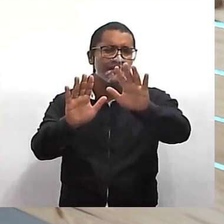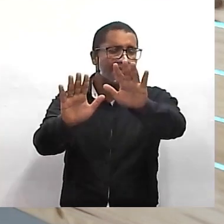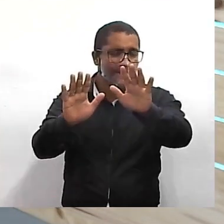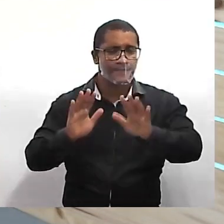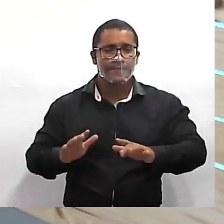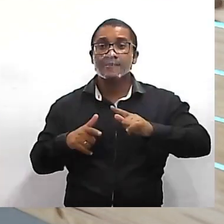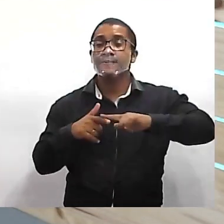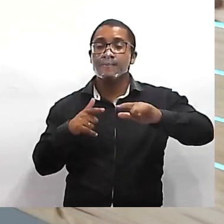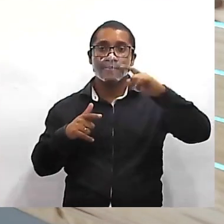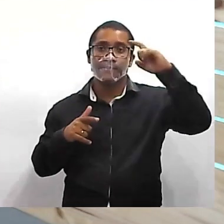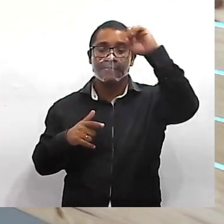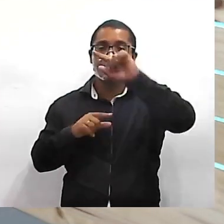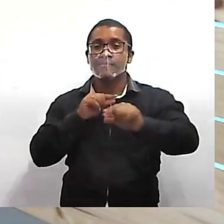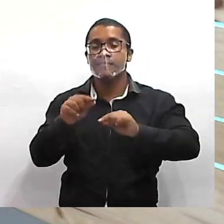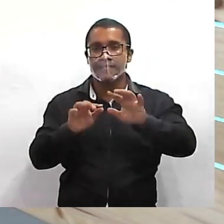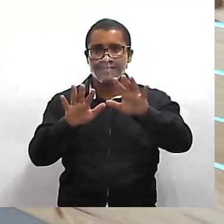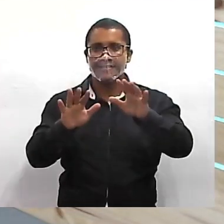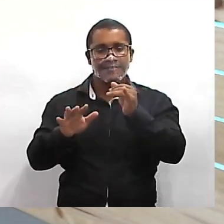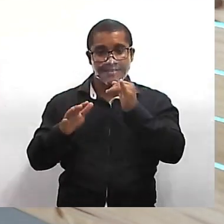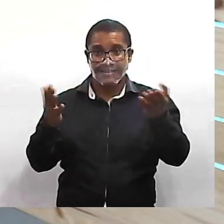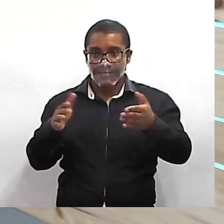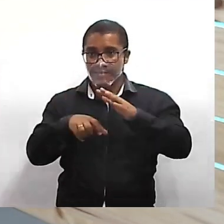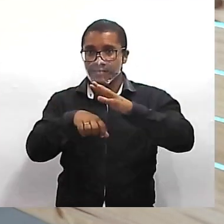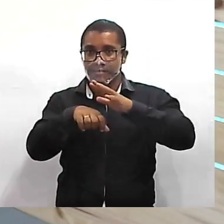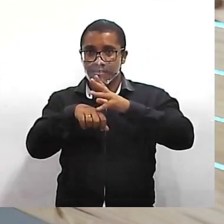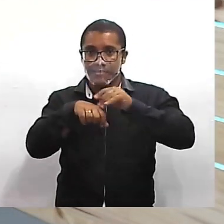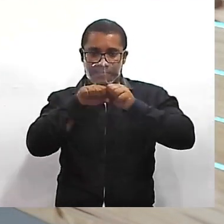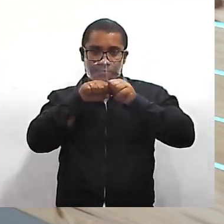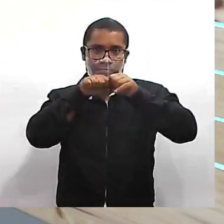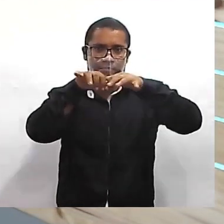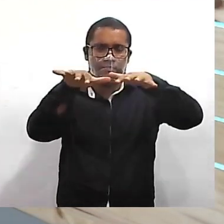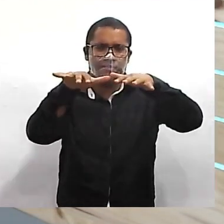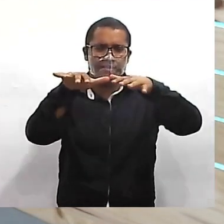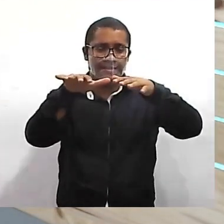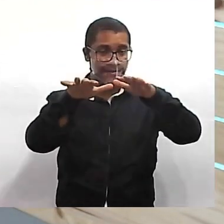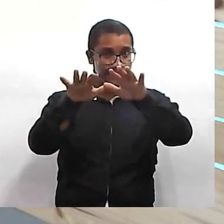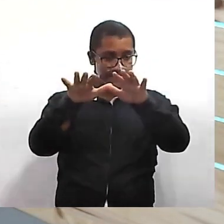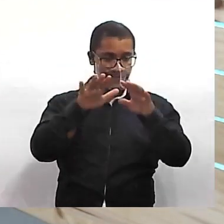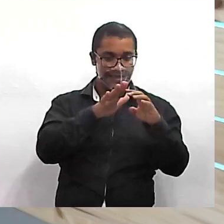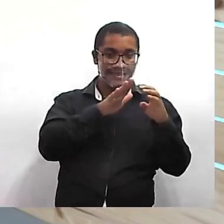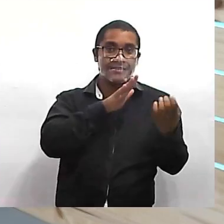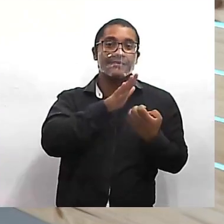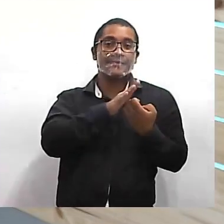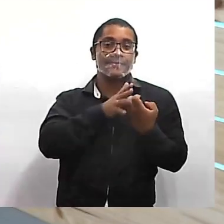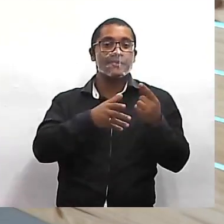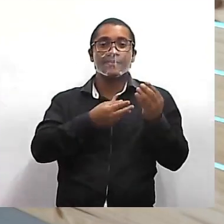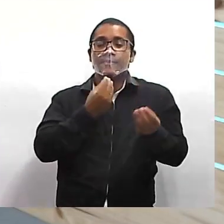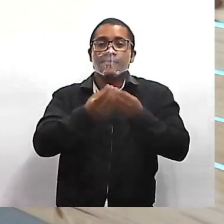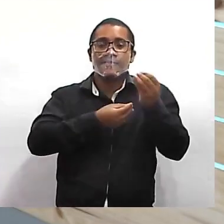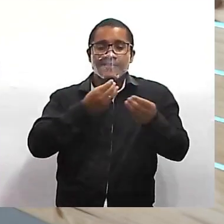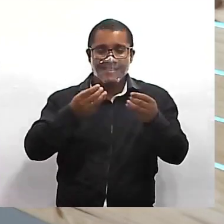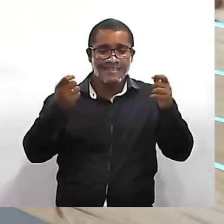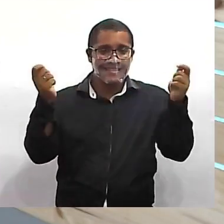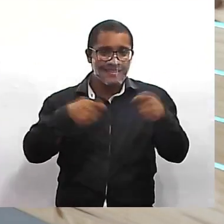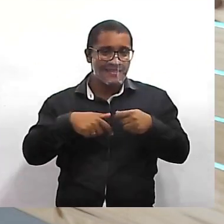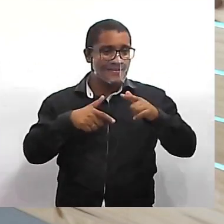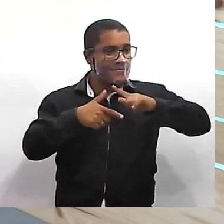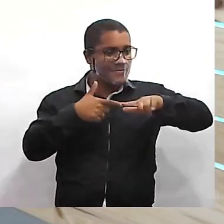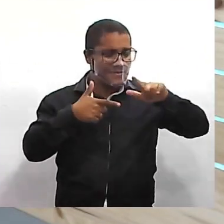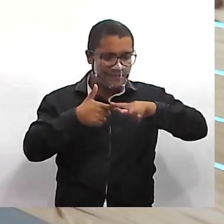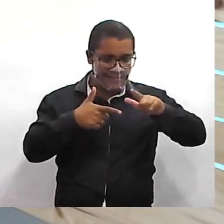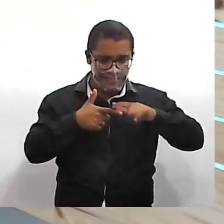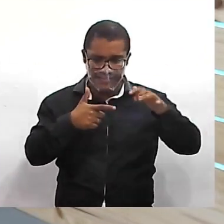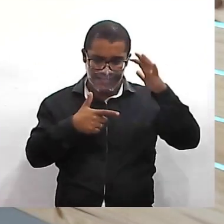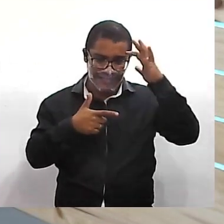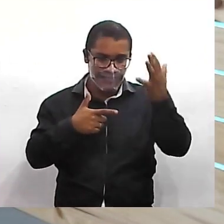complexos. Estamos numa pandemia. O que as empresas fizeram para tentar sair